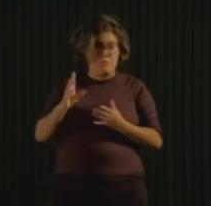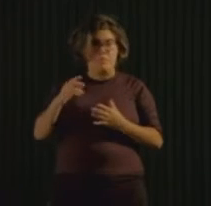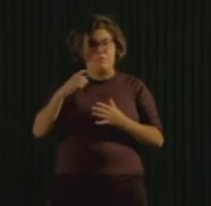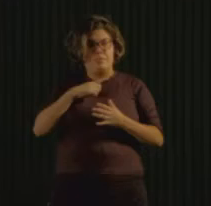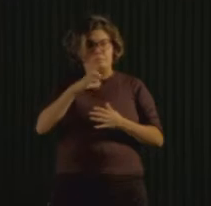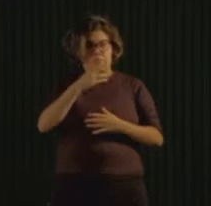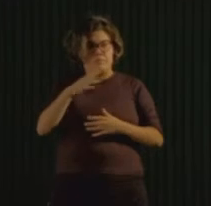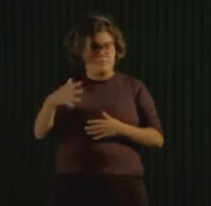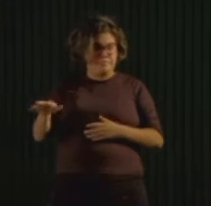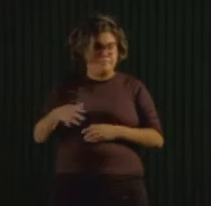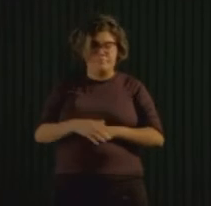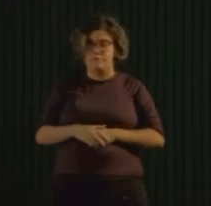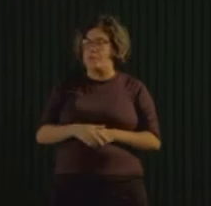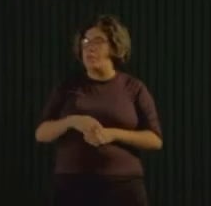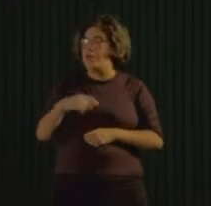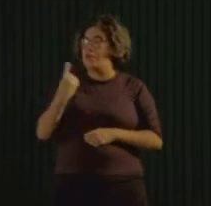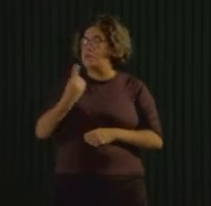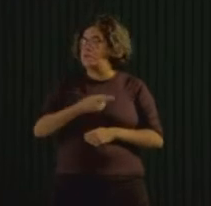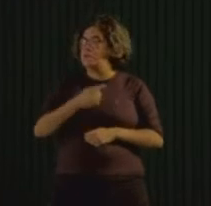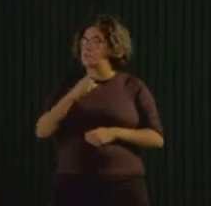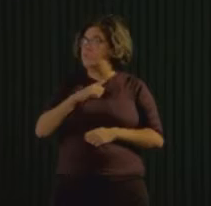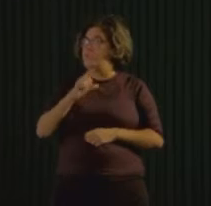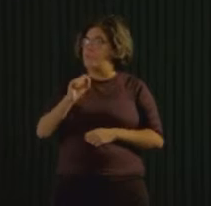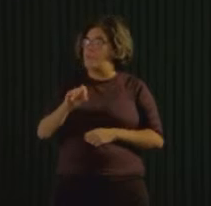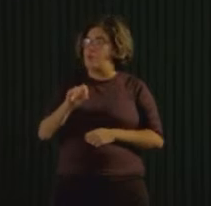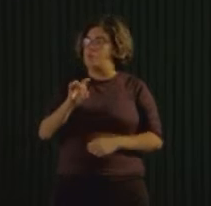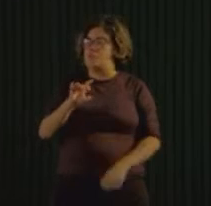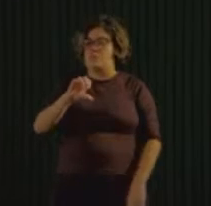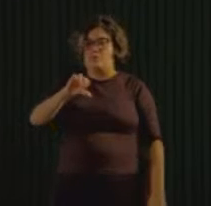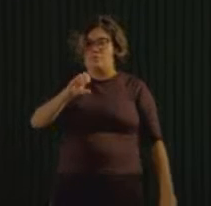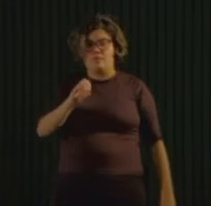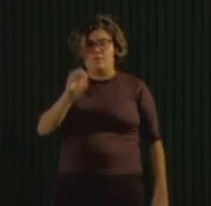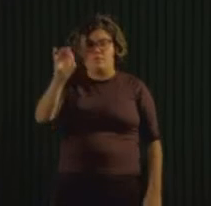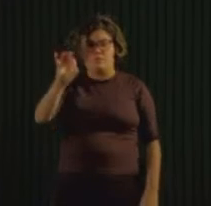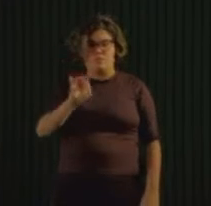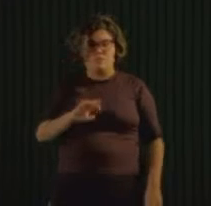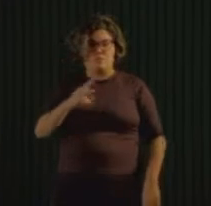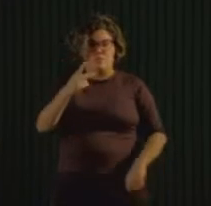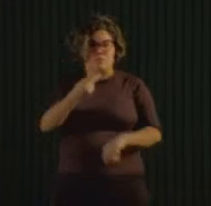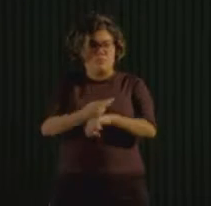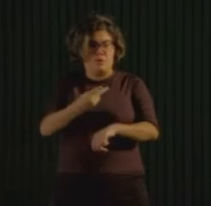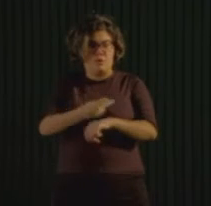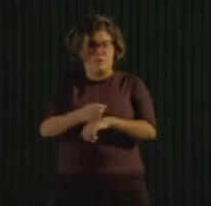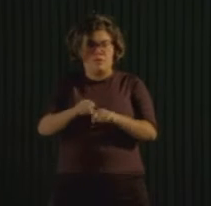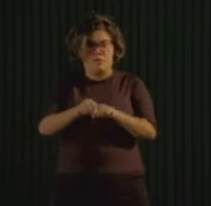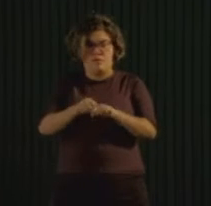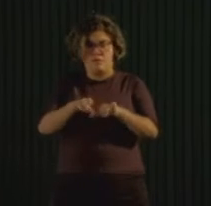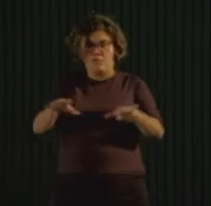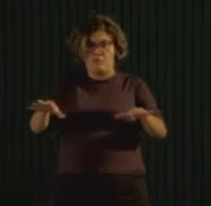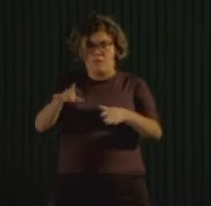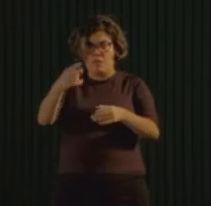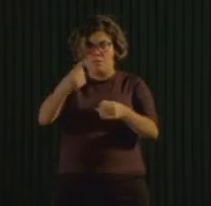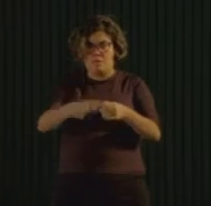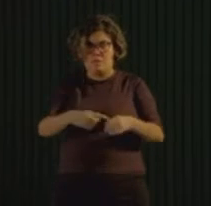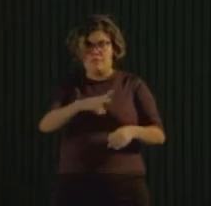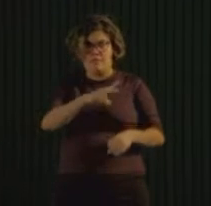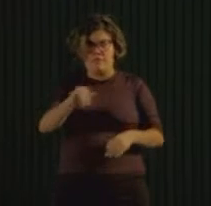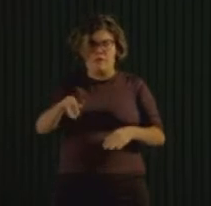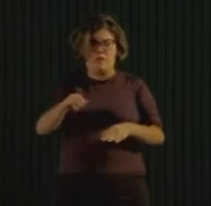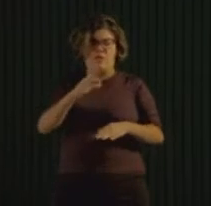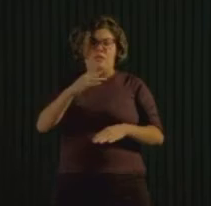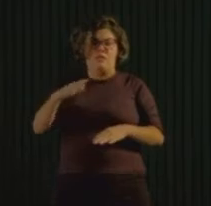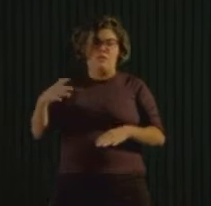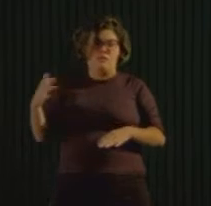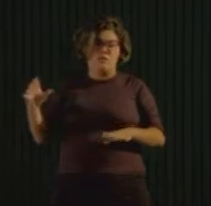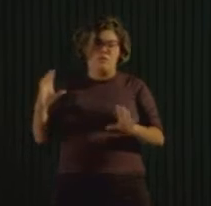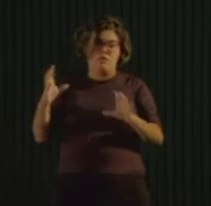resíduos para o mar. E aqui a gente tem que somente 90% do plástico que vaza das cidades,